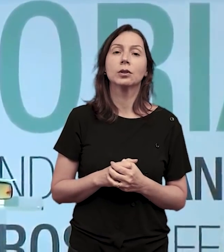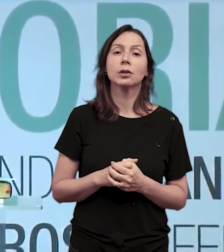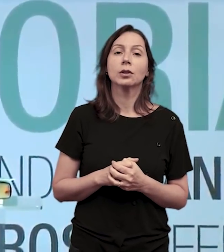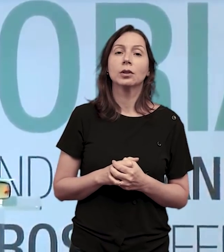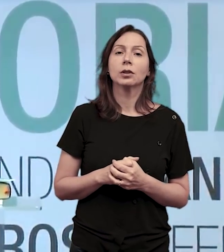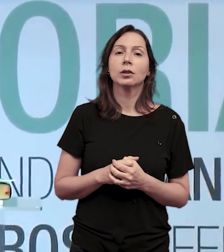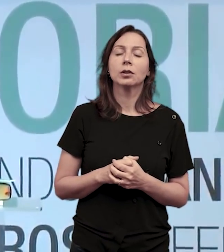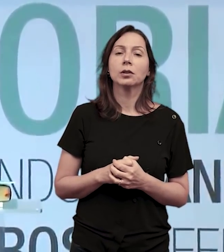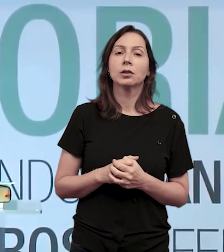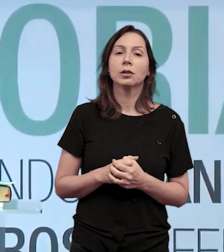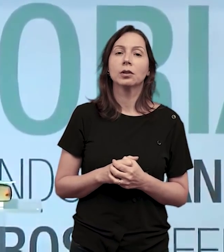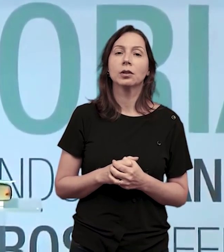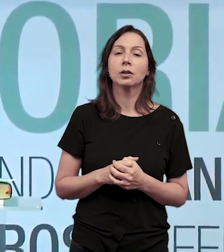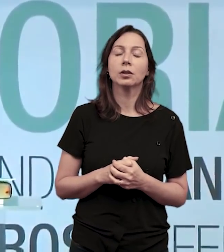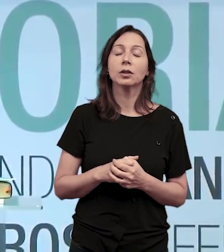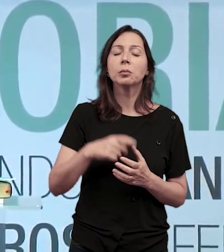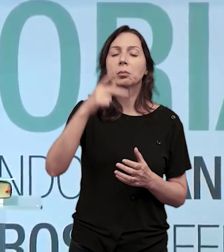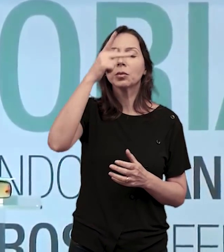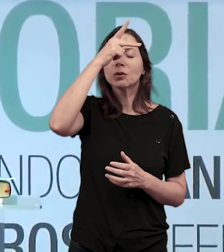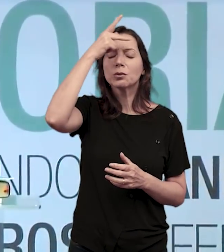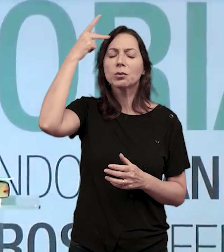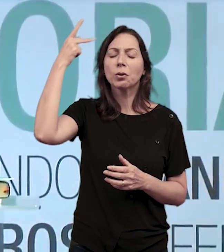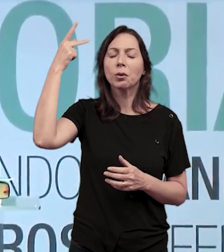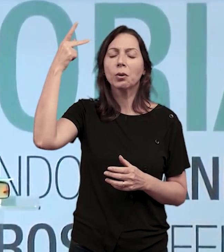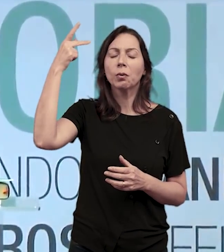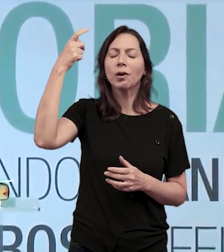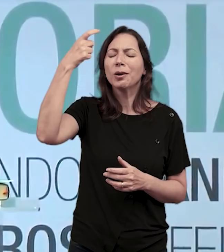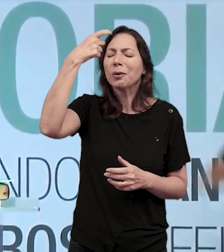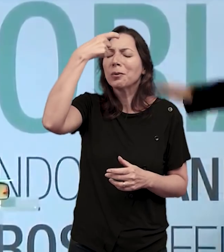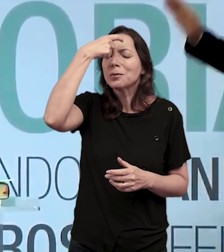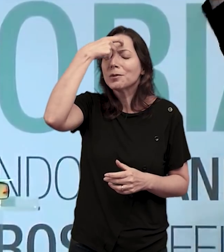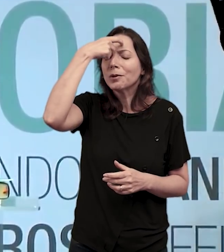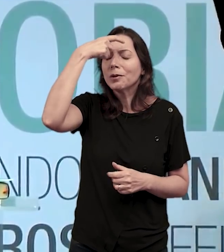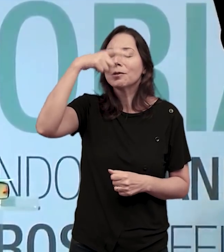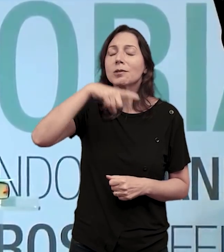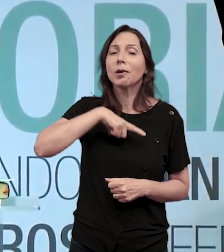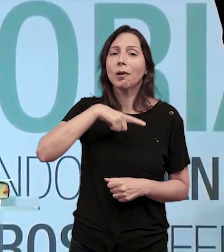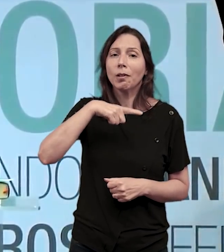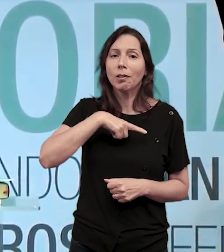Tem gente que tem consciência de que é fraco, muito fraco. Tem gente consciente disso?